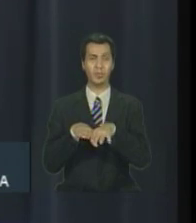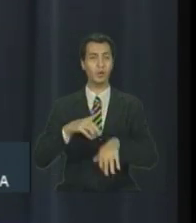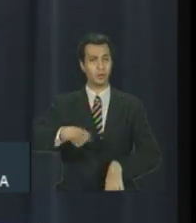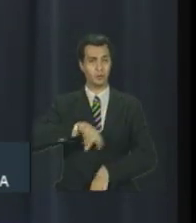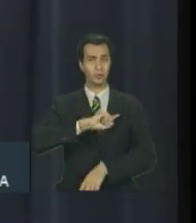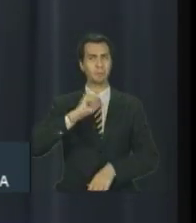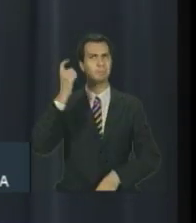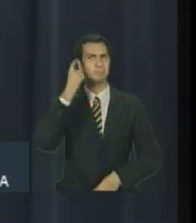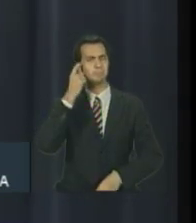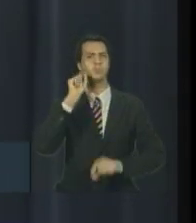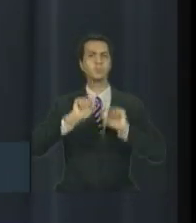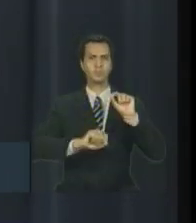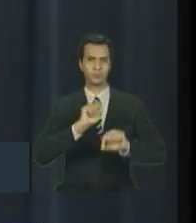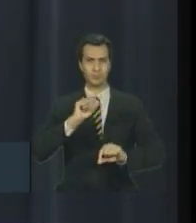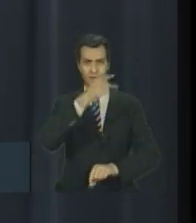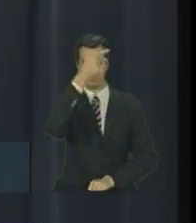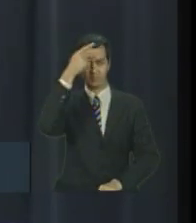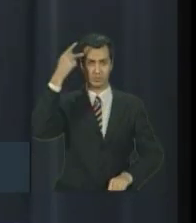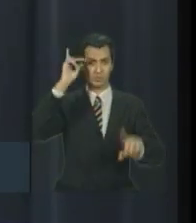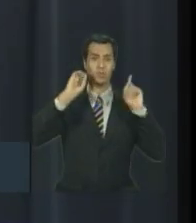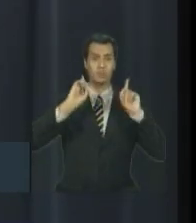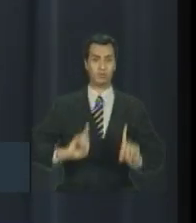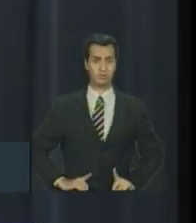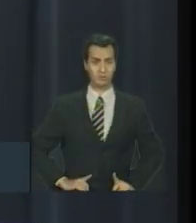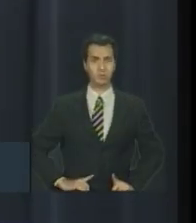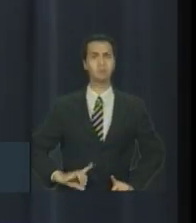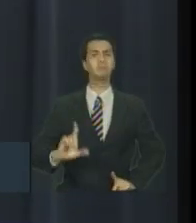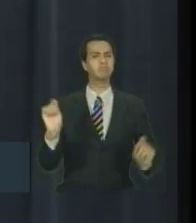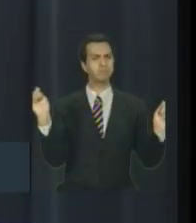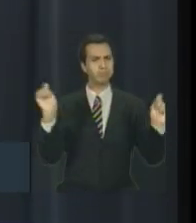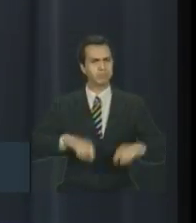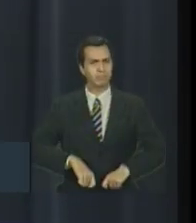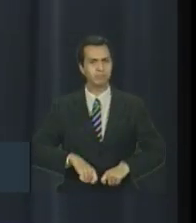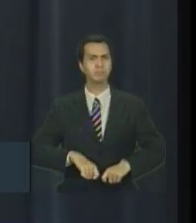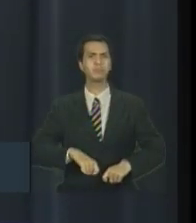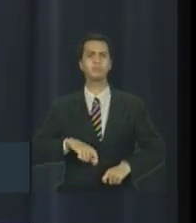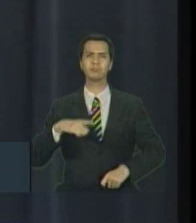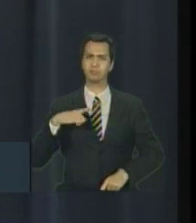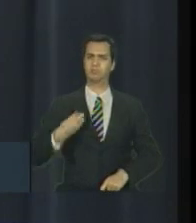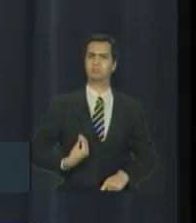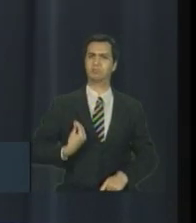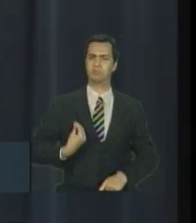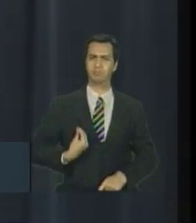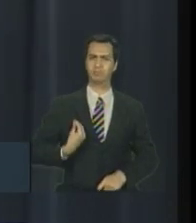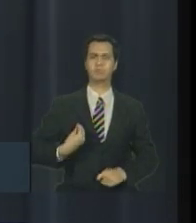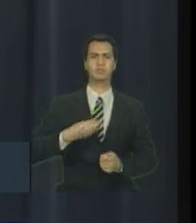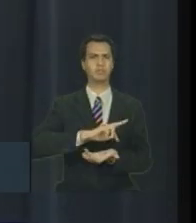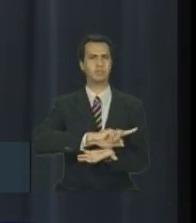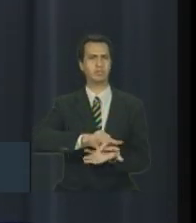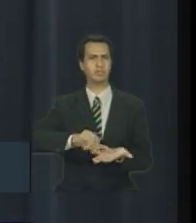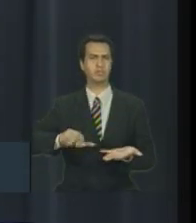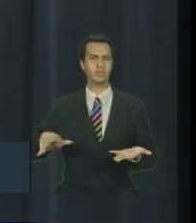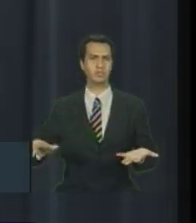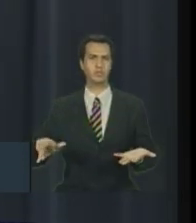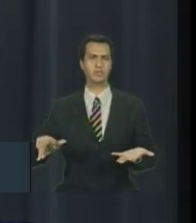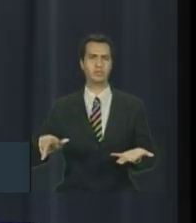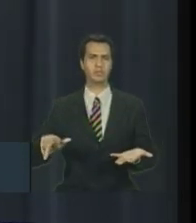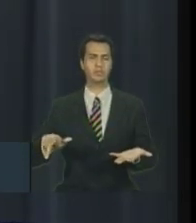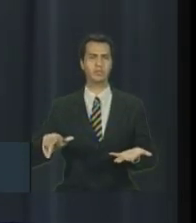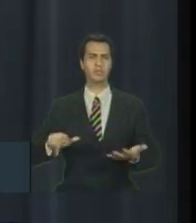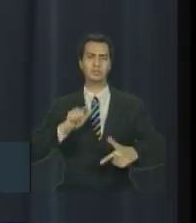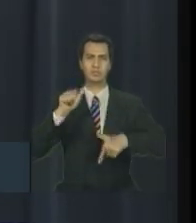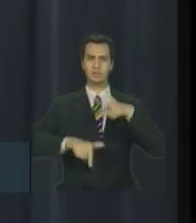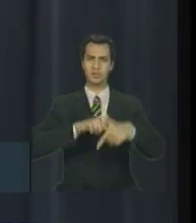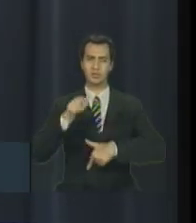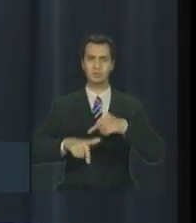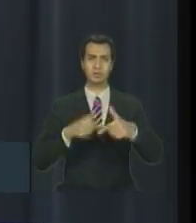estão plenamente capacitadas a exercer diferentes e as mais amplas funções